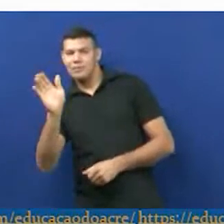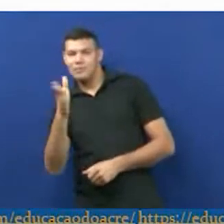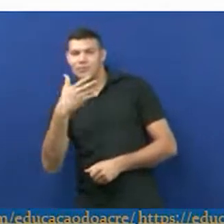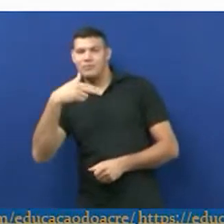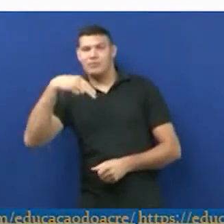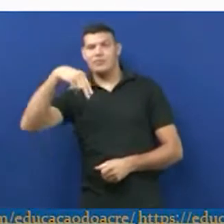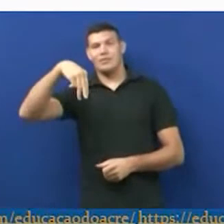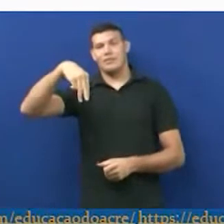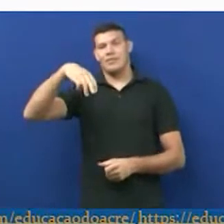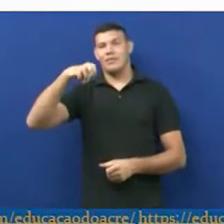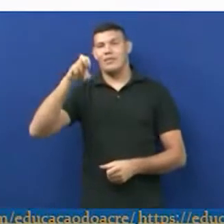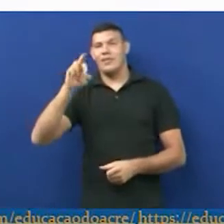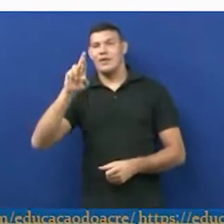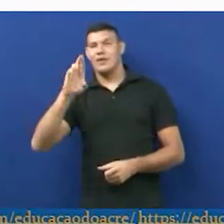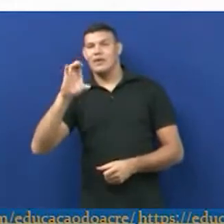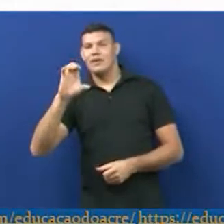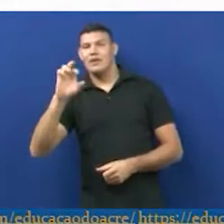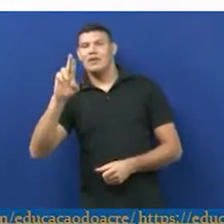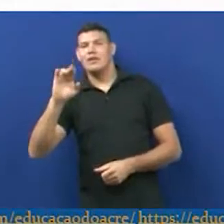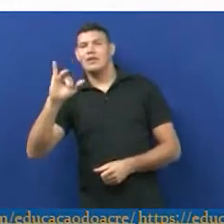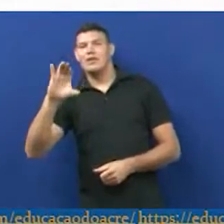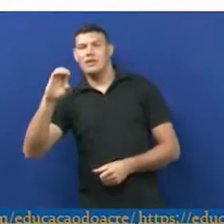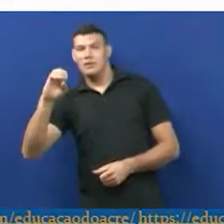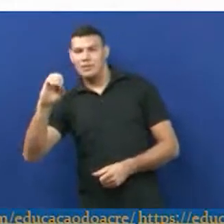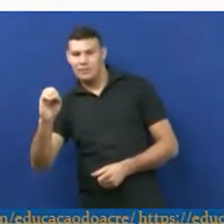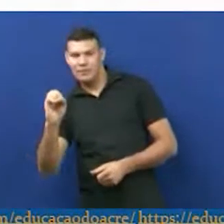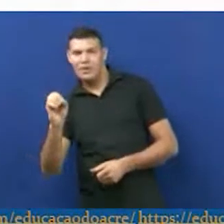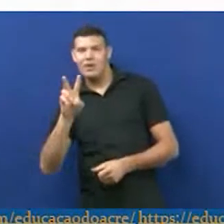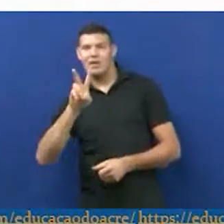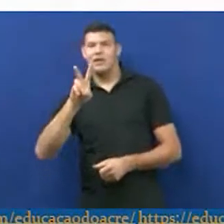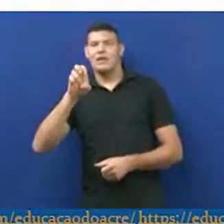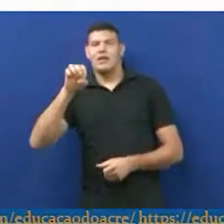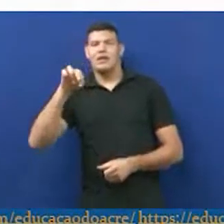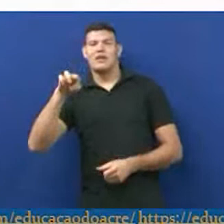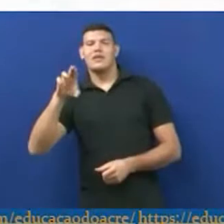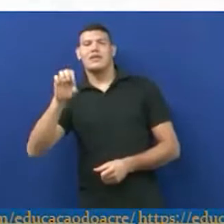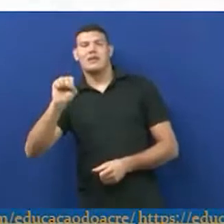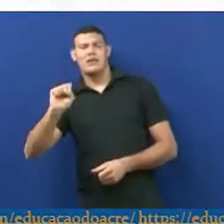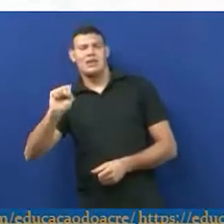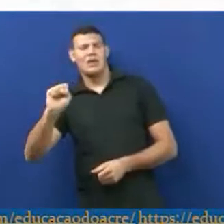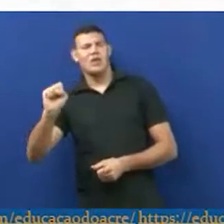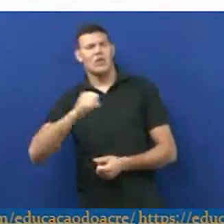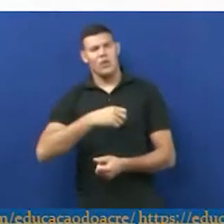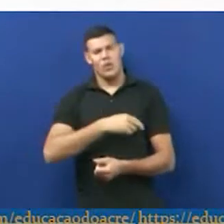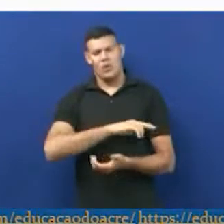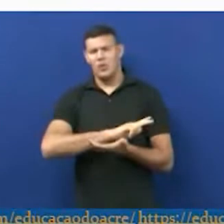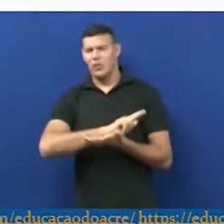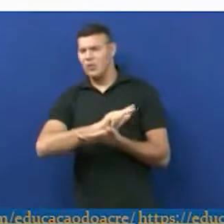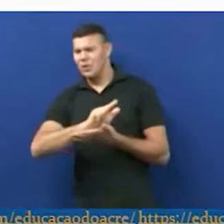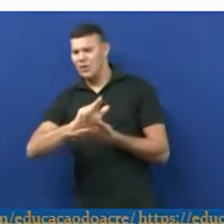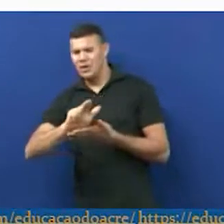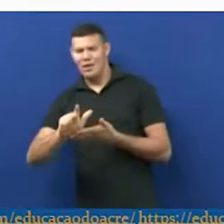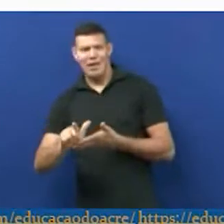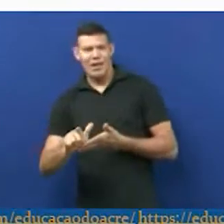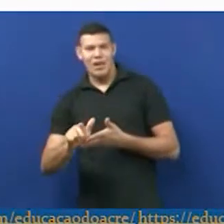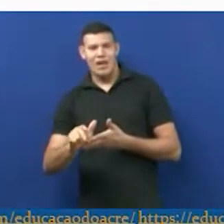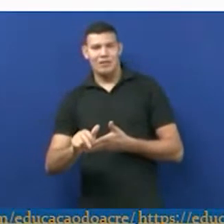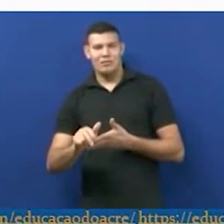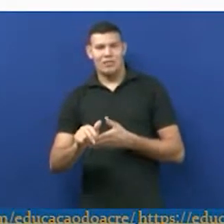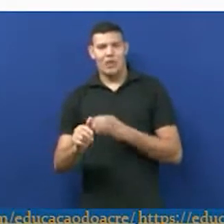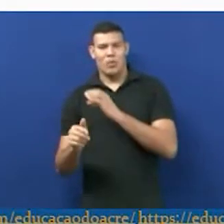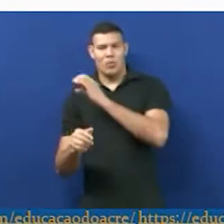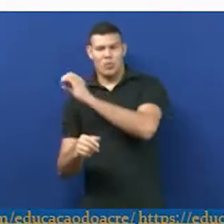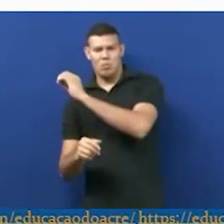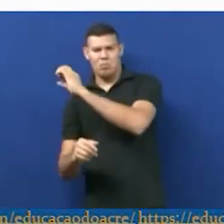e Saturno Urano e Netuno esses planetas estão nessa ordem porque